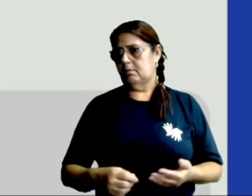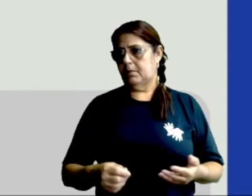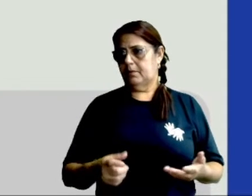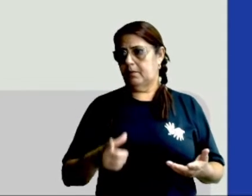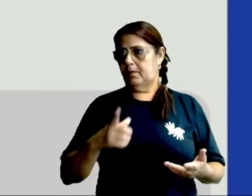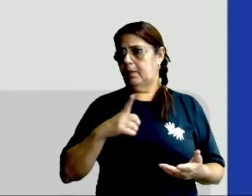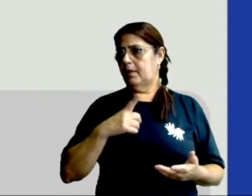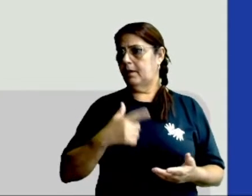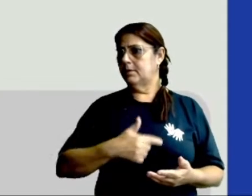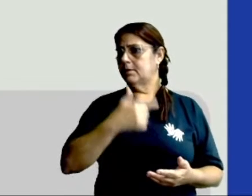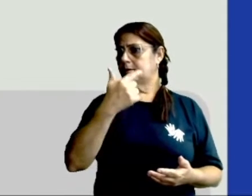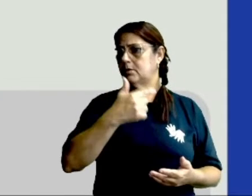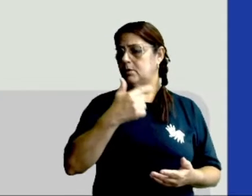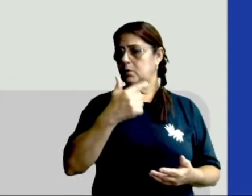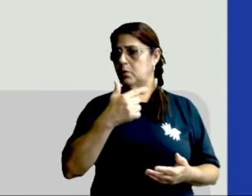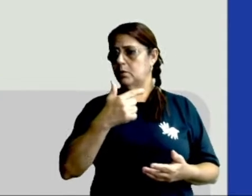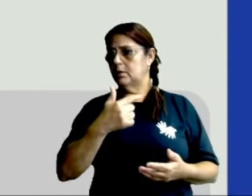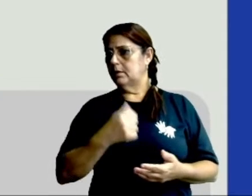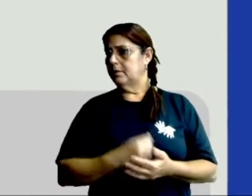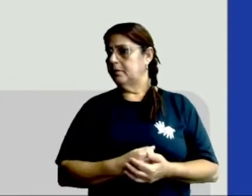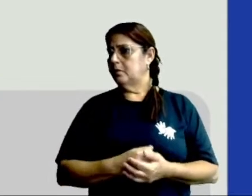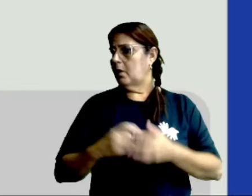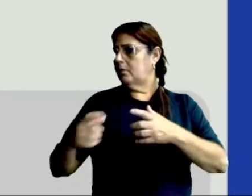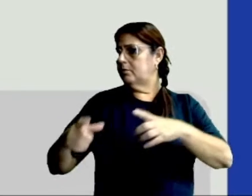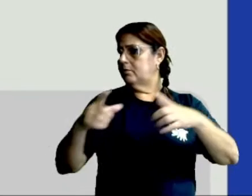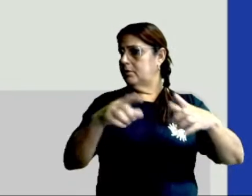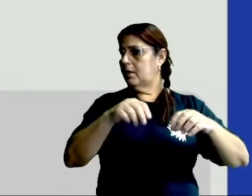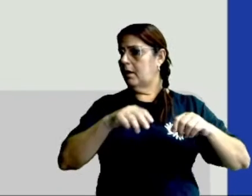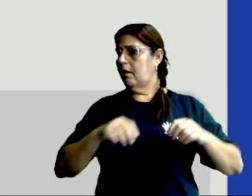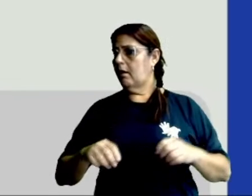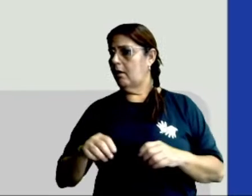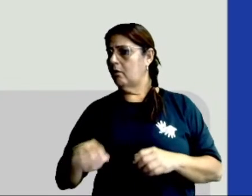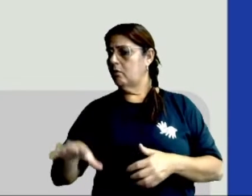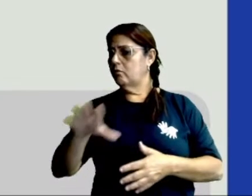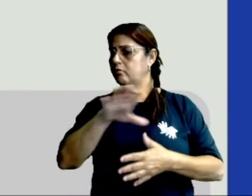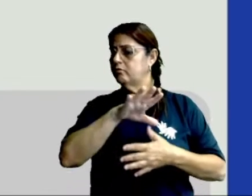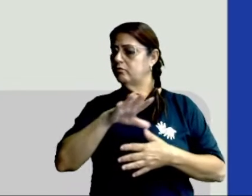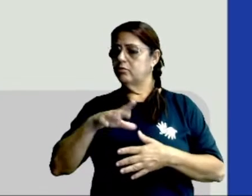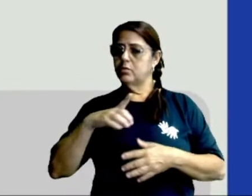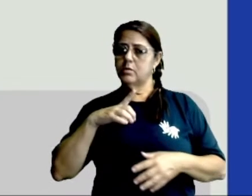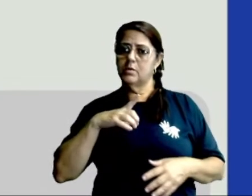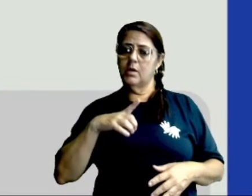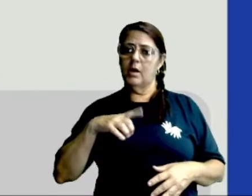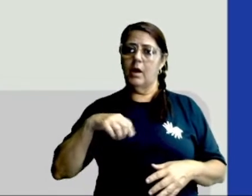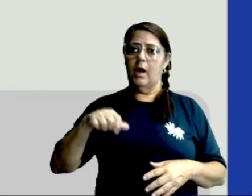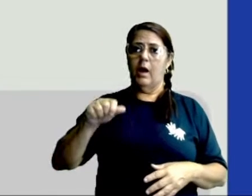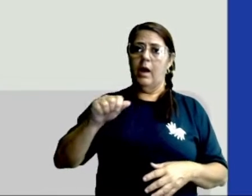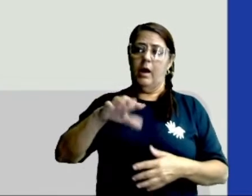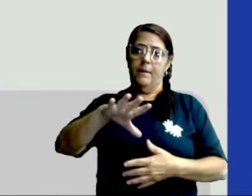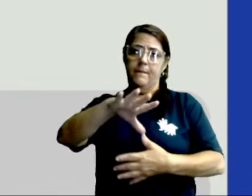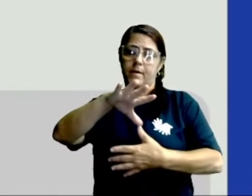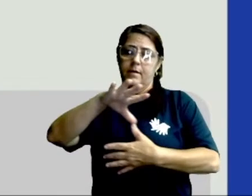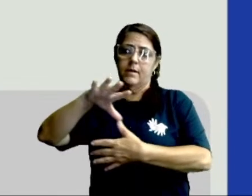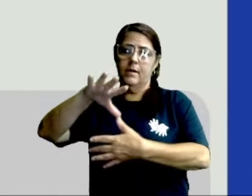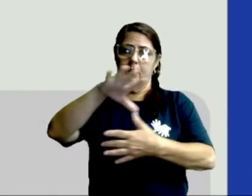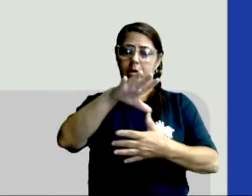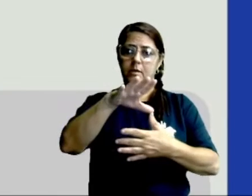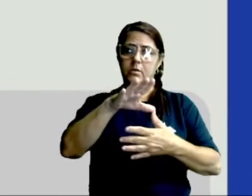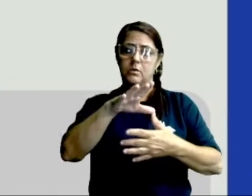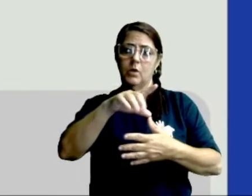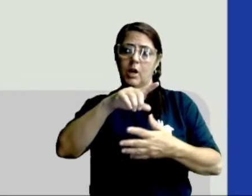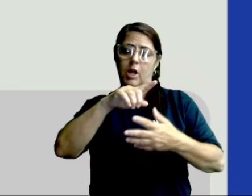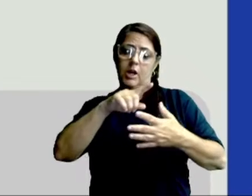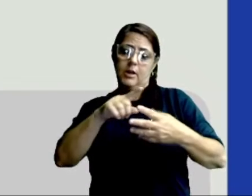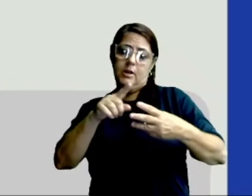Regionalização segundo a posição das terras no continente. Considerando a extensão norte-sul do continente americano, pode-se dividi-la em